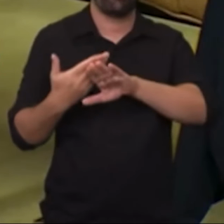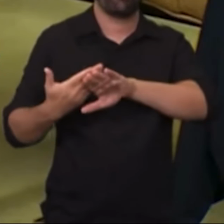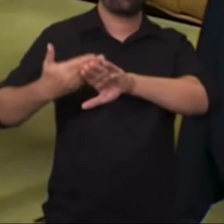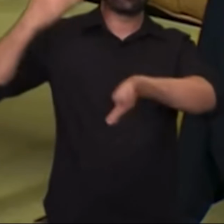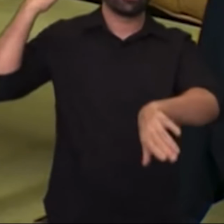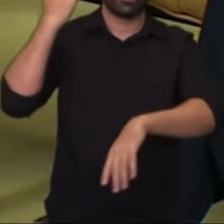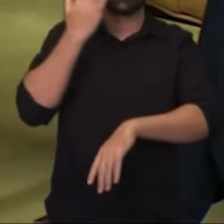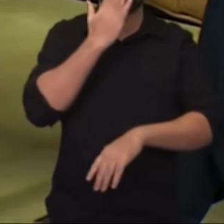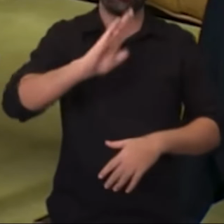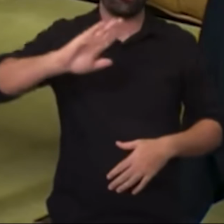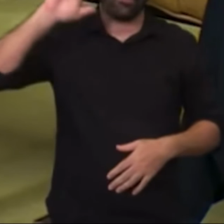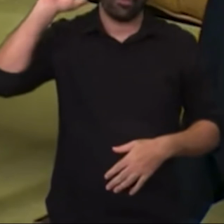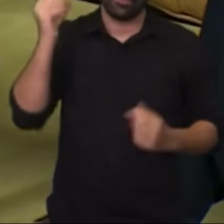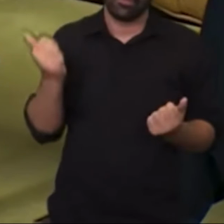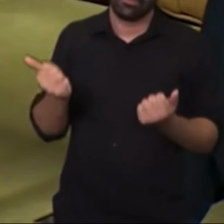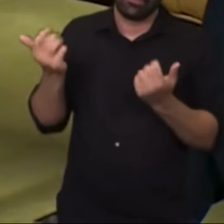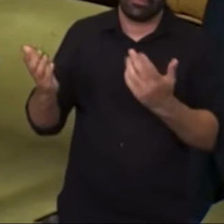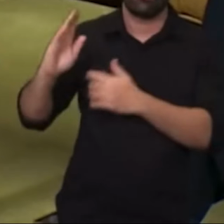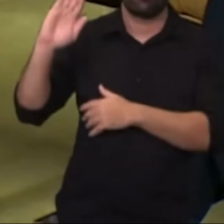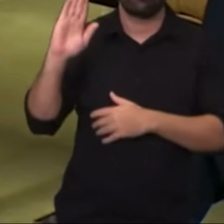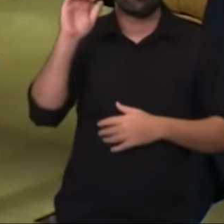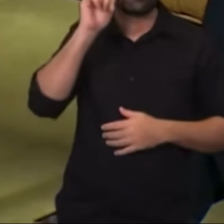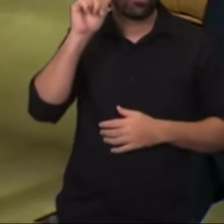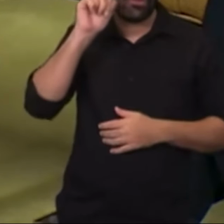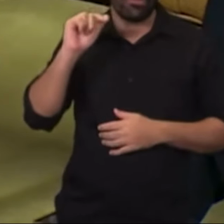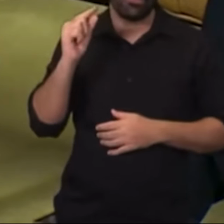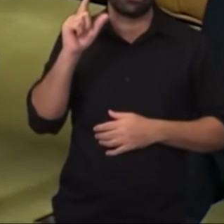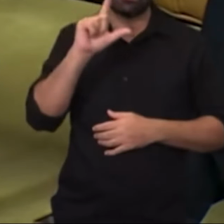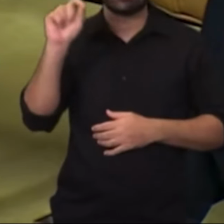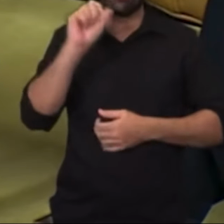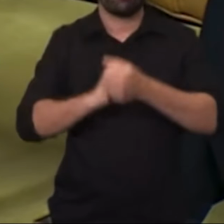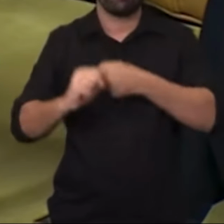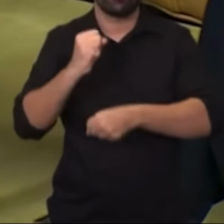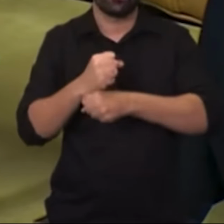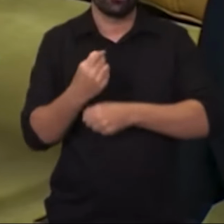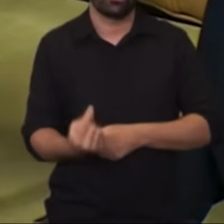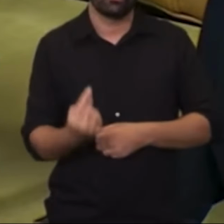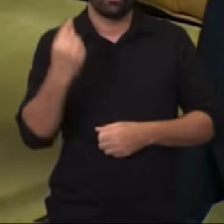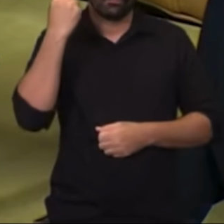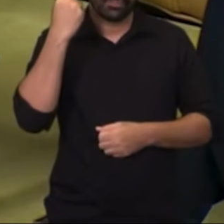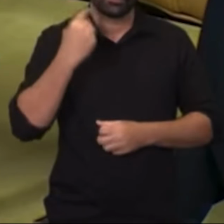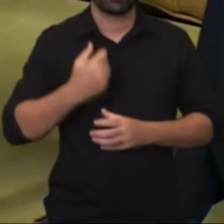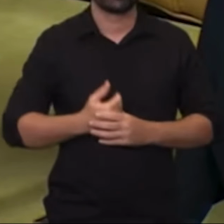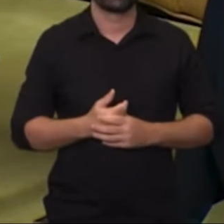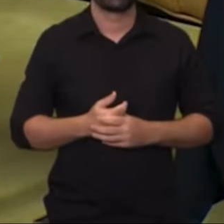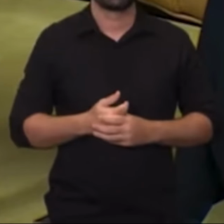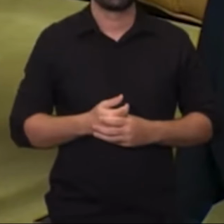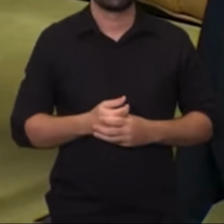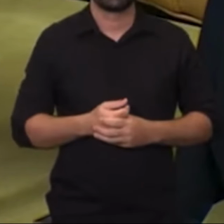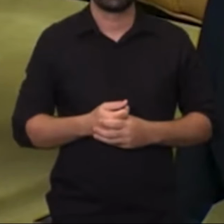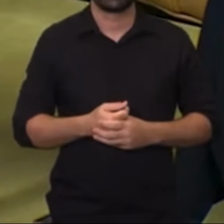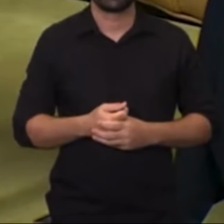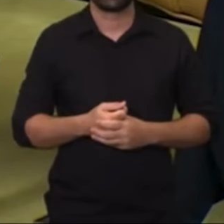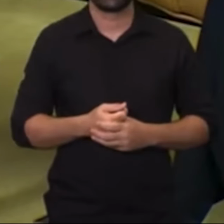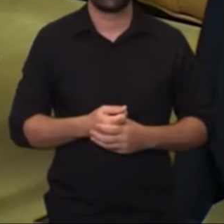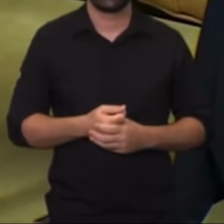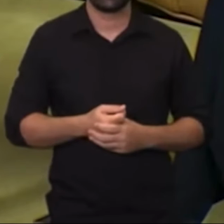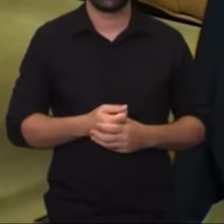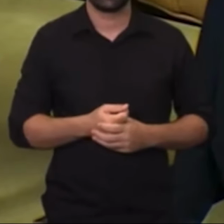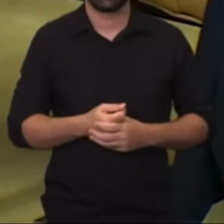fez às mulheres há quase um século. E eu começo de uma forma